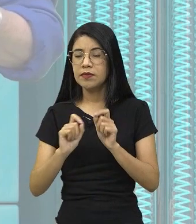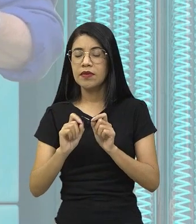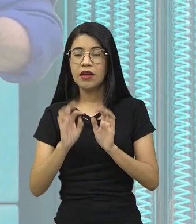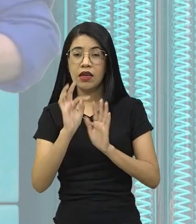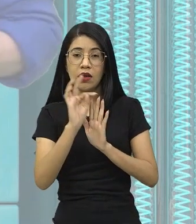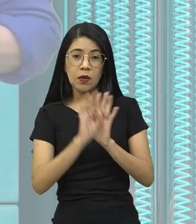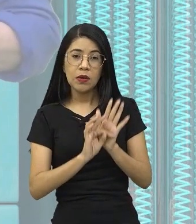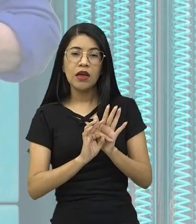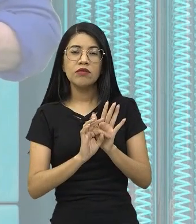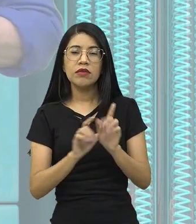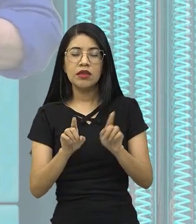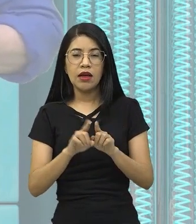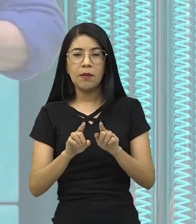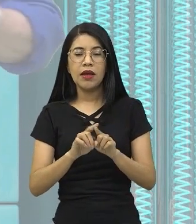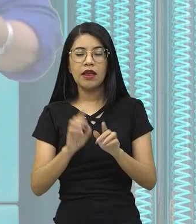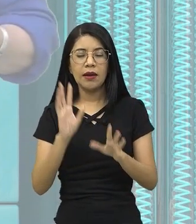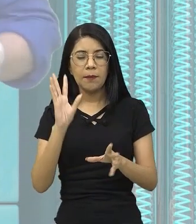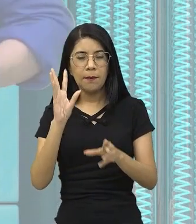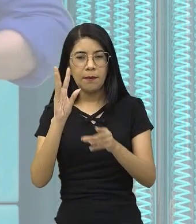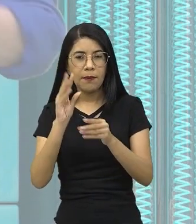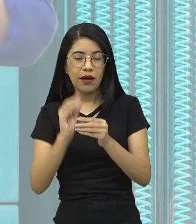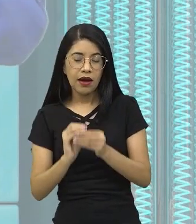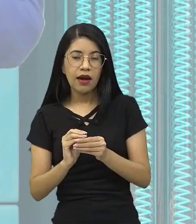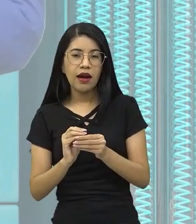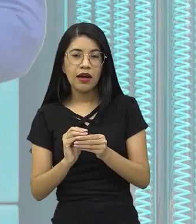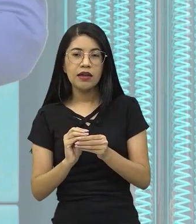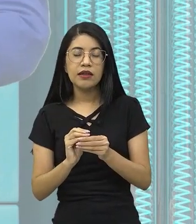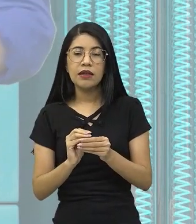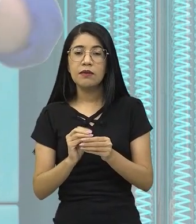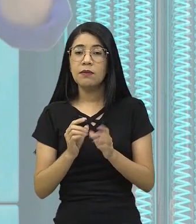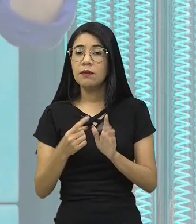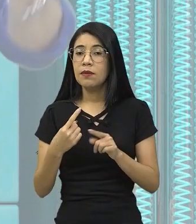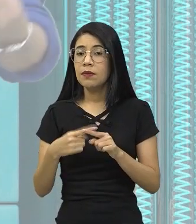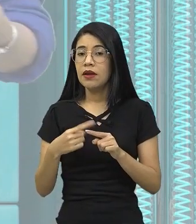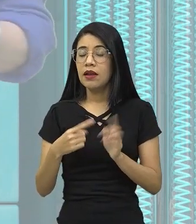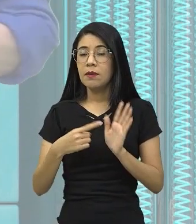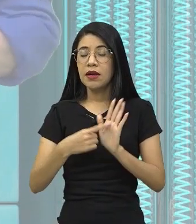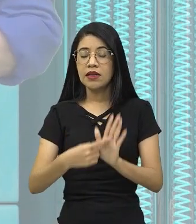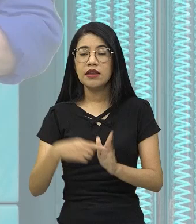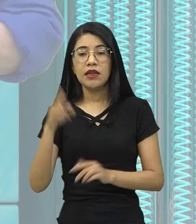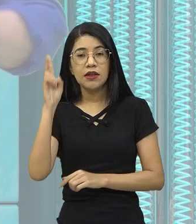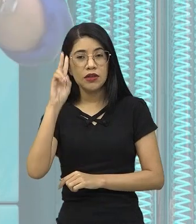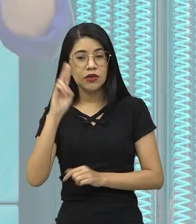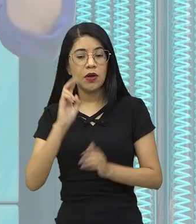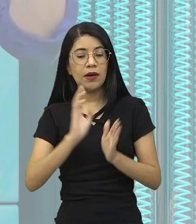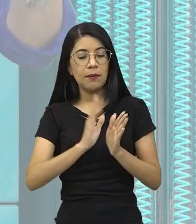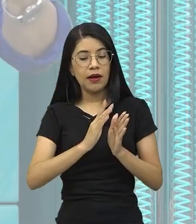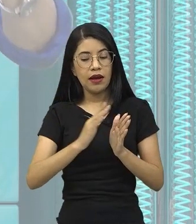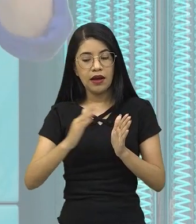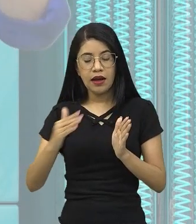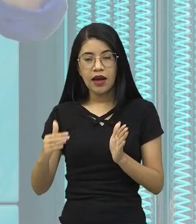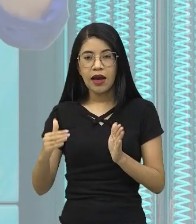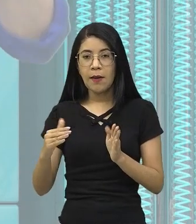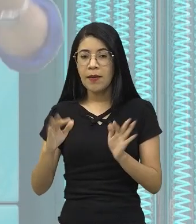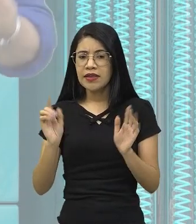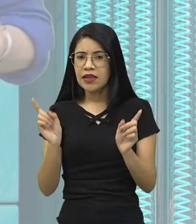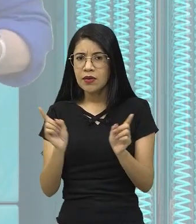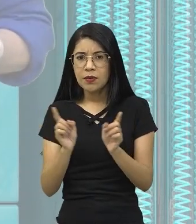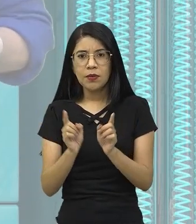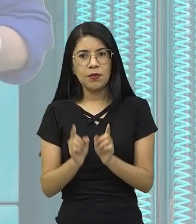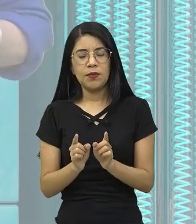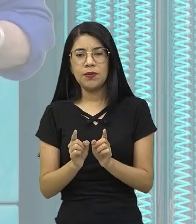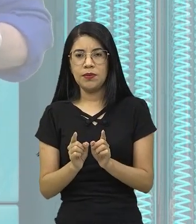é conciso, não é? Por quê? Porque apresenta a história da Maria em poucas frases. Olha,